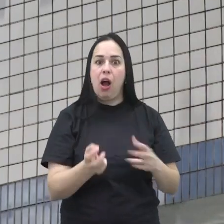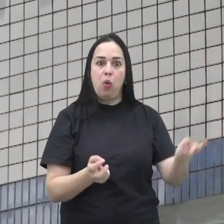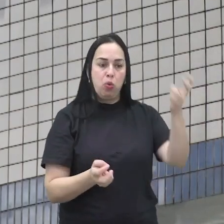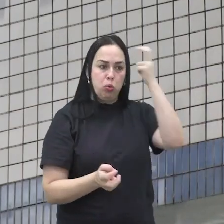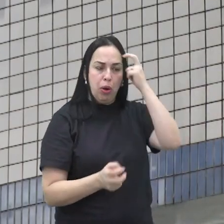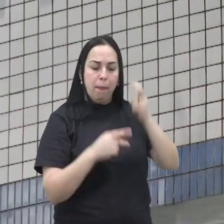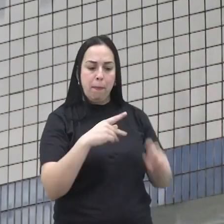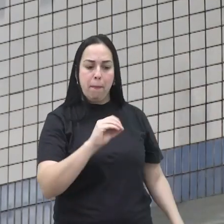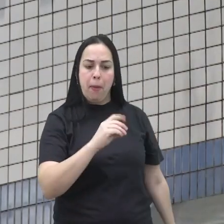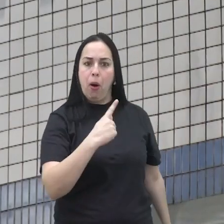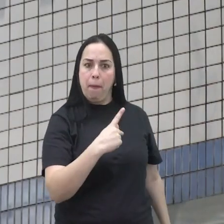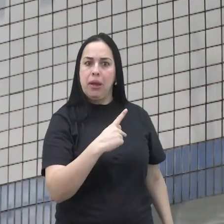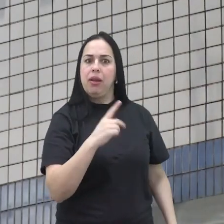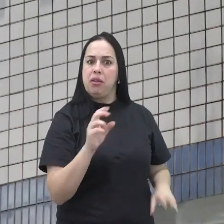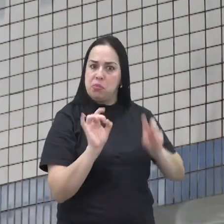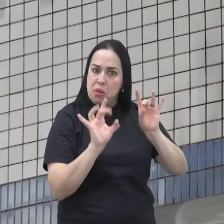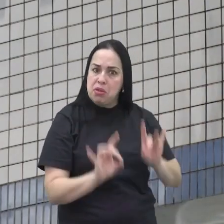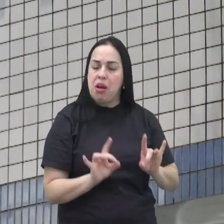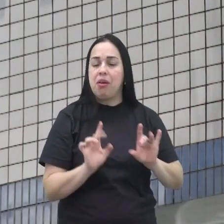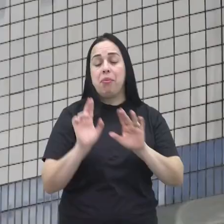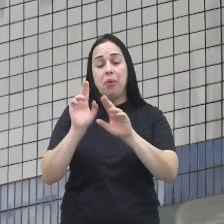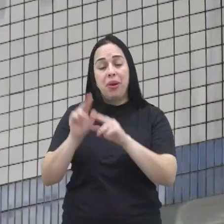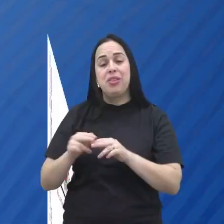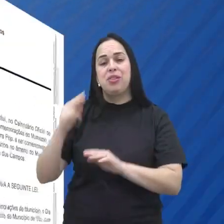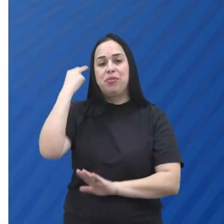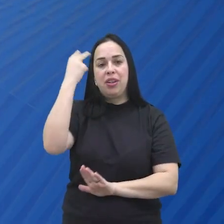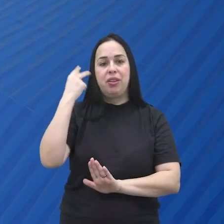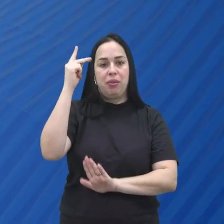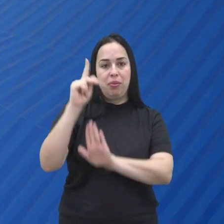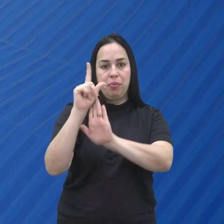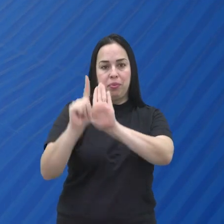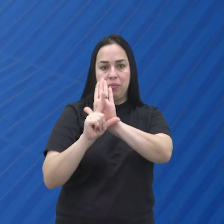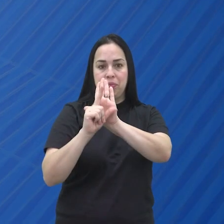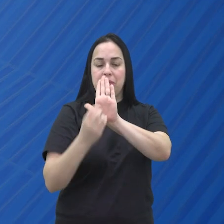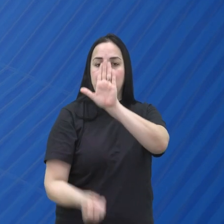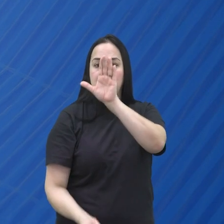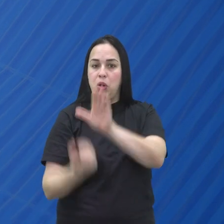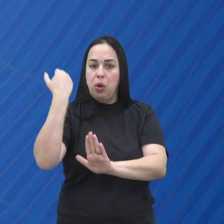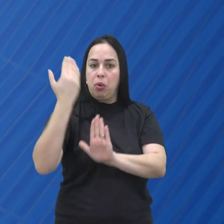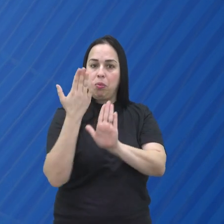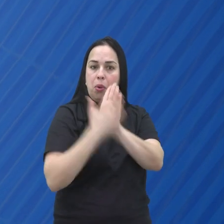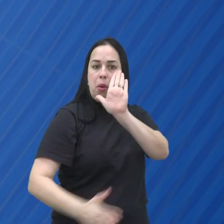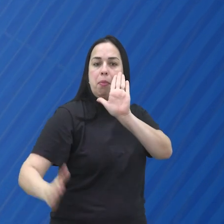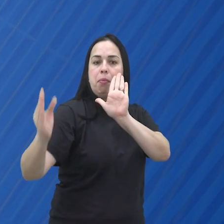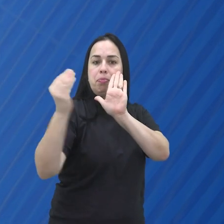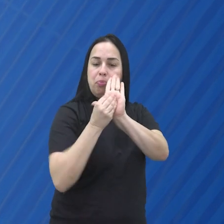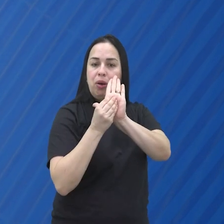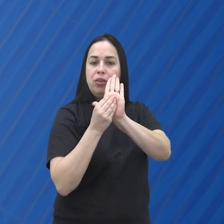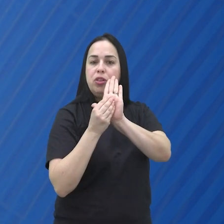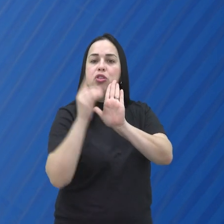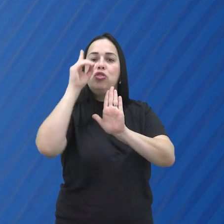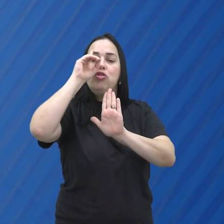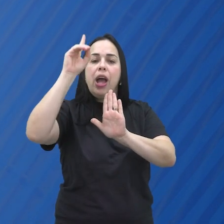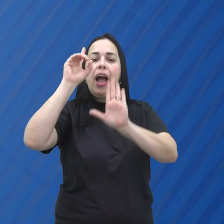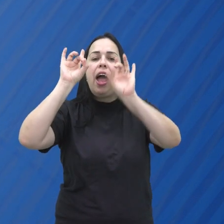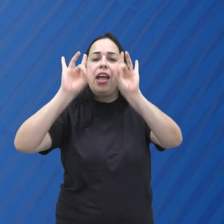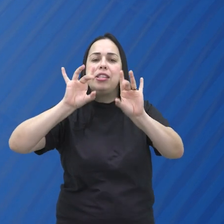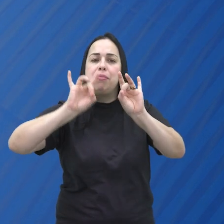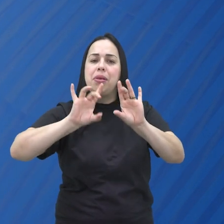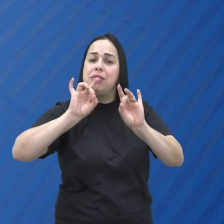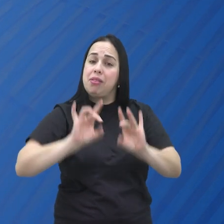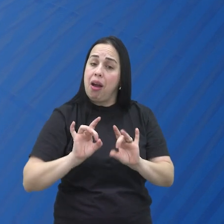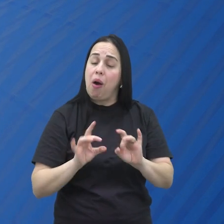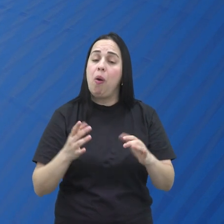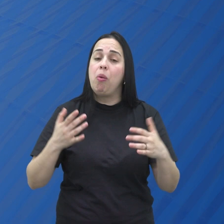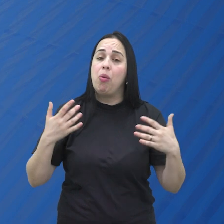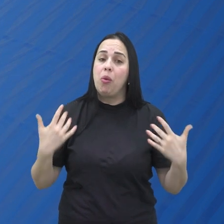esse movimento, um projeto de lei aprovado na Câmara incluiu do calendário oficial de festas e eventos do município o Dia